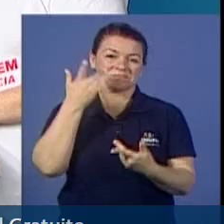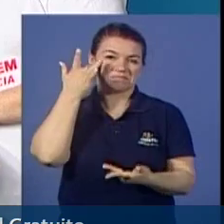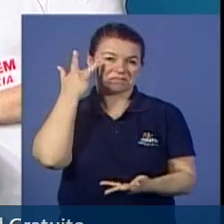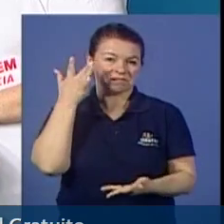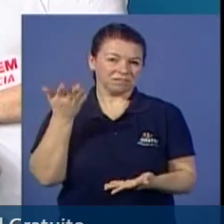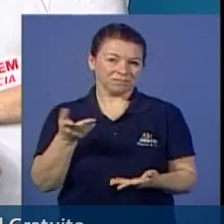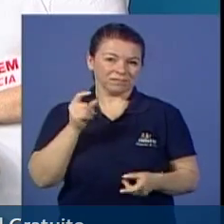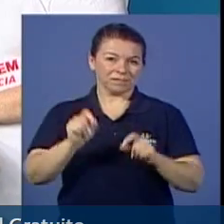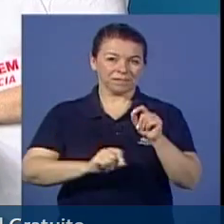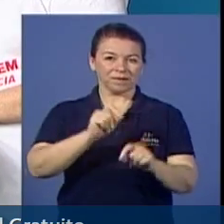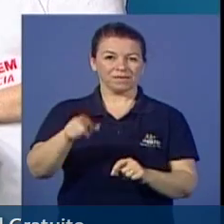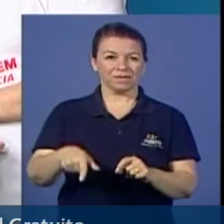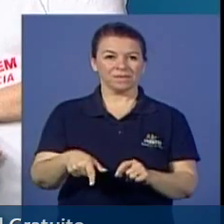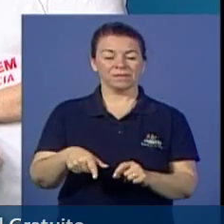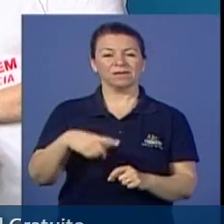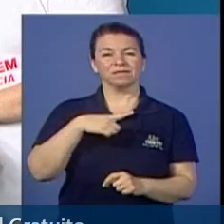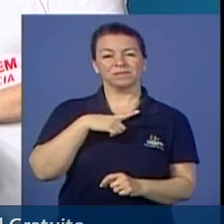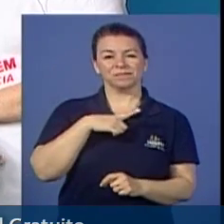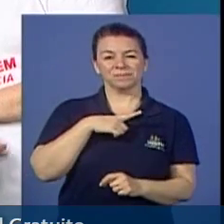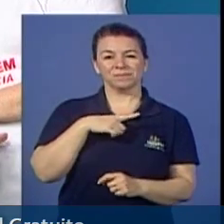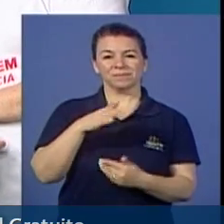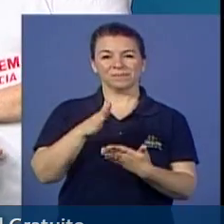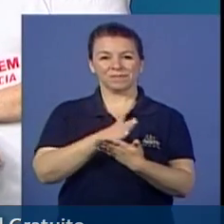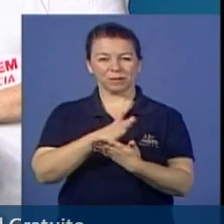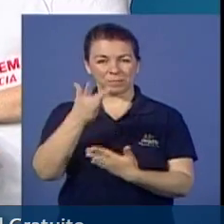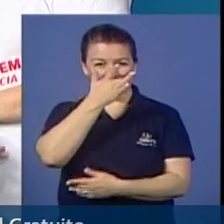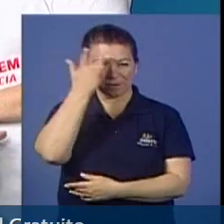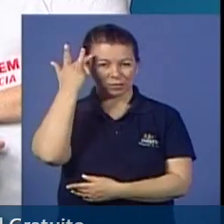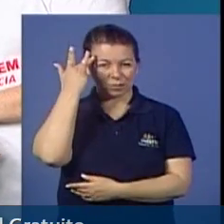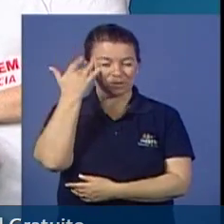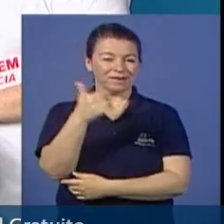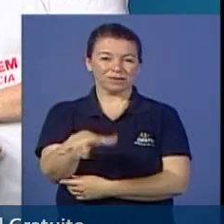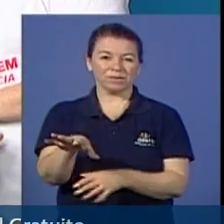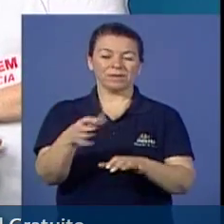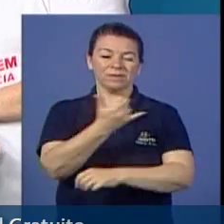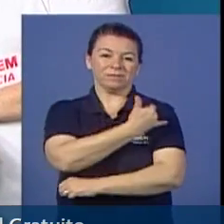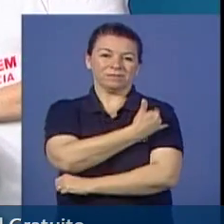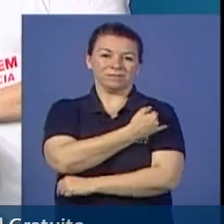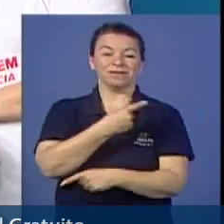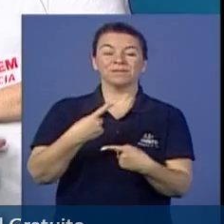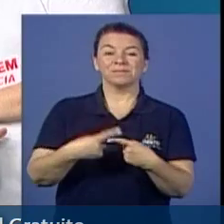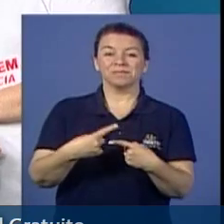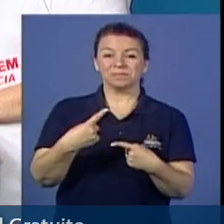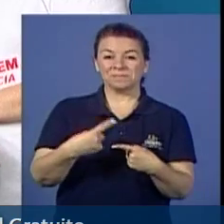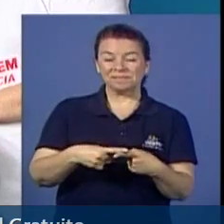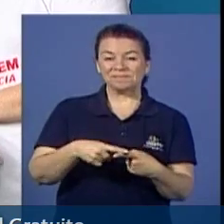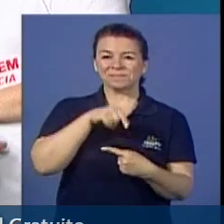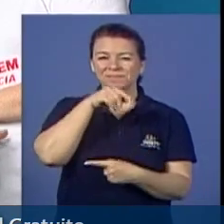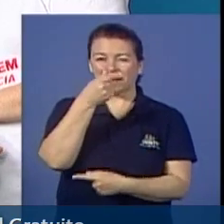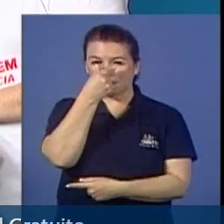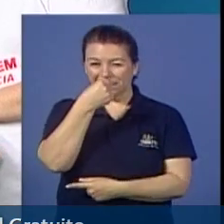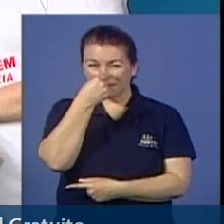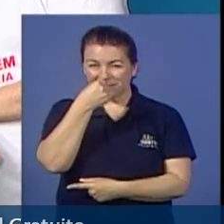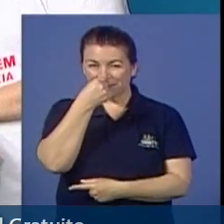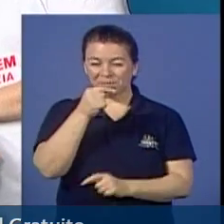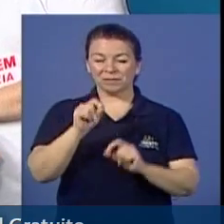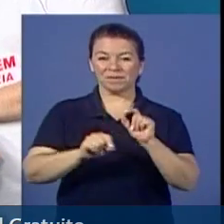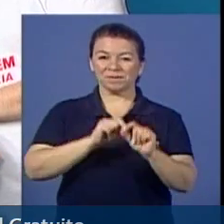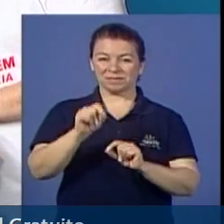eu achava que era... É que nem hoje tem os caras aqui, os veinhos que não querem tomar injeção porque acha que o governo quer eliminar os veinhos do planeta, eu ia por aquele caminho.